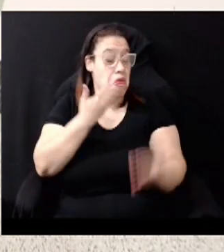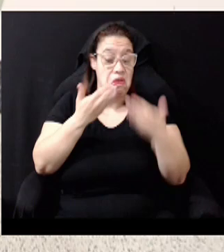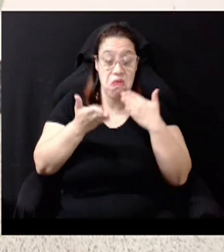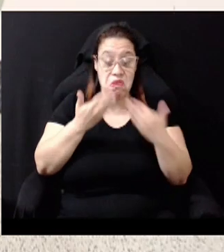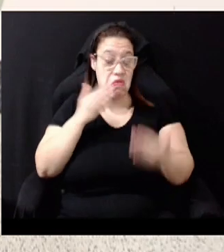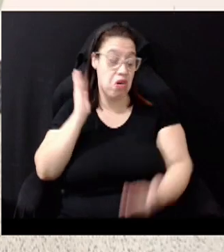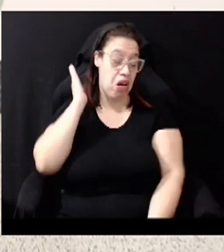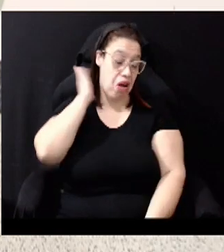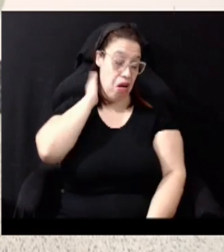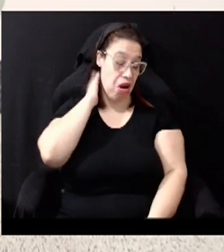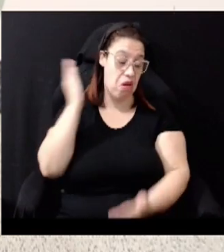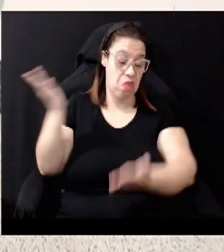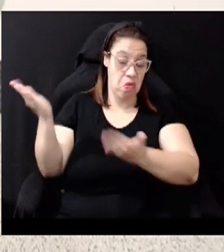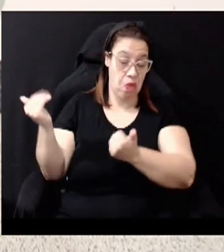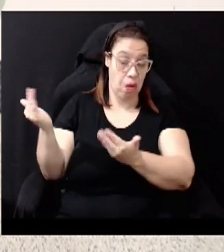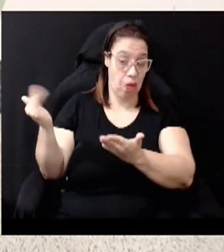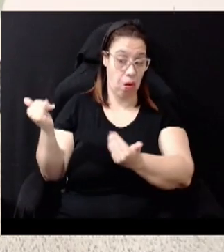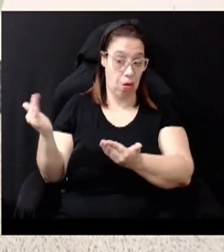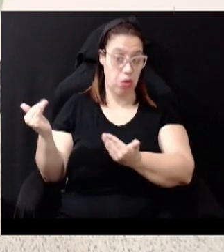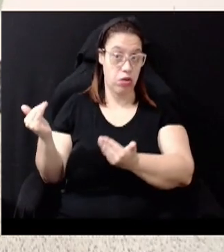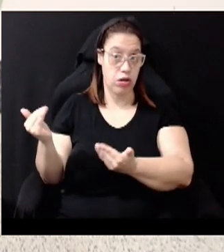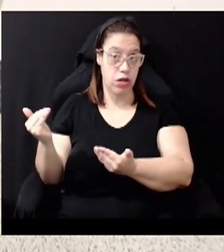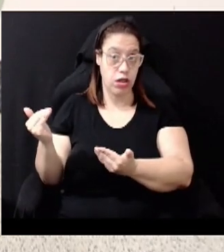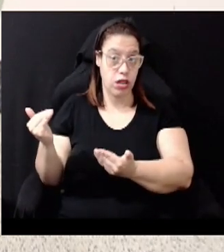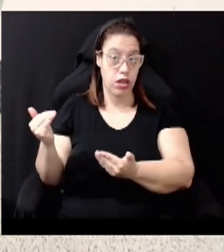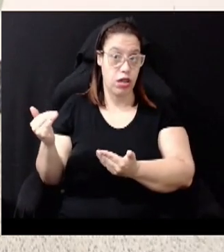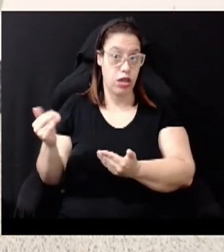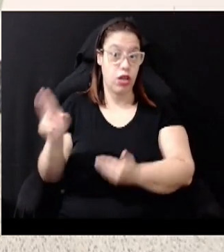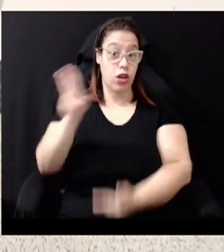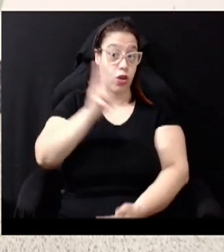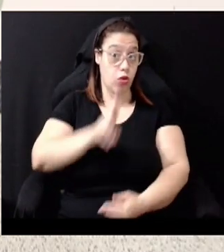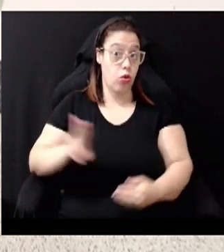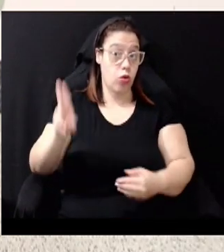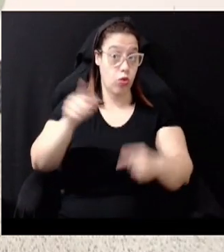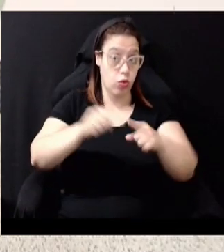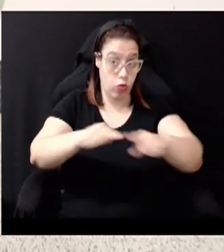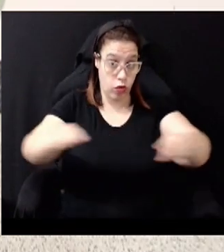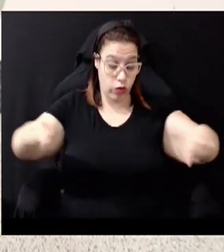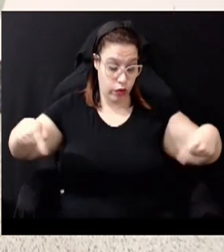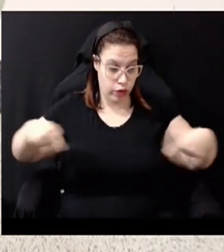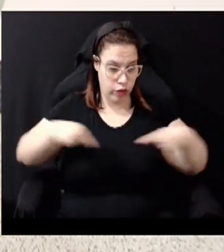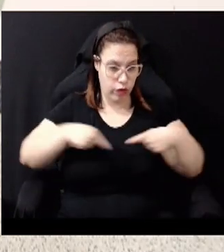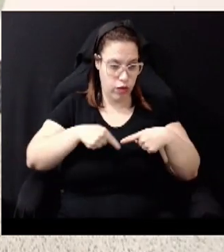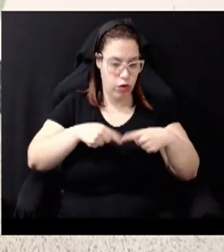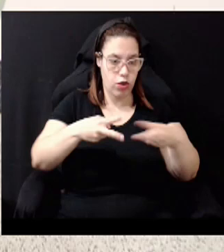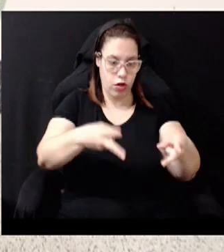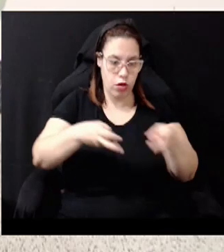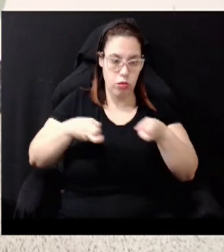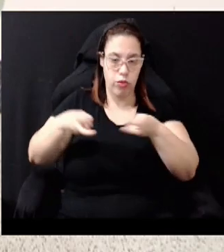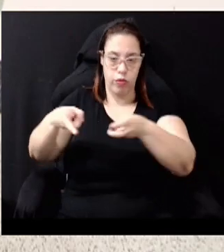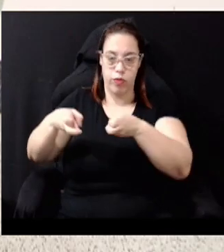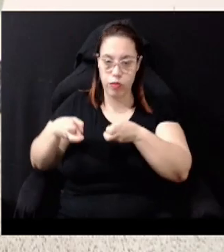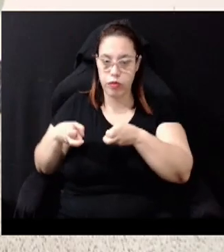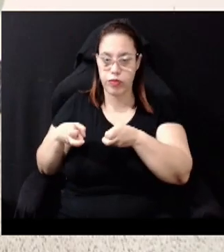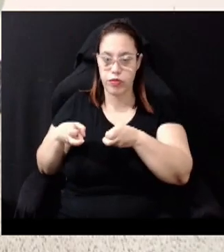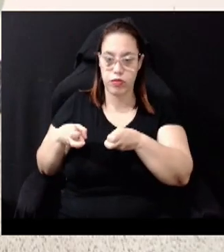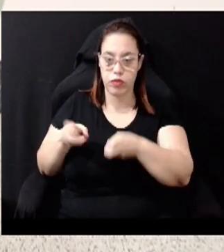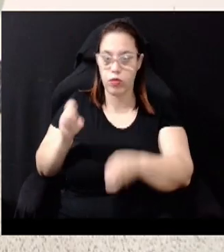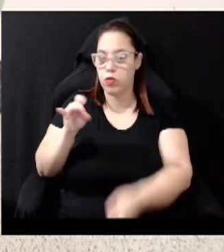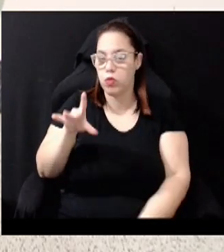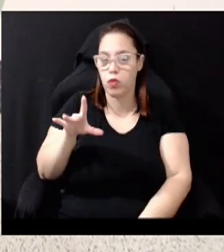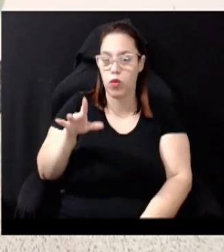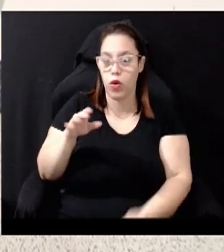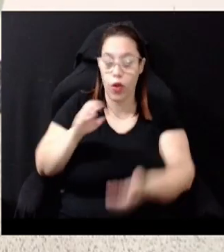jogos, tabuleiros, que eles pudessem usar os espaços do colégio, perceber o espaço do colégio e não ficar como eles